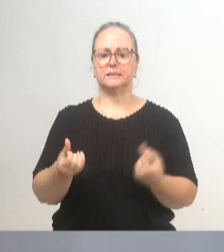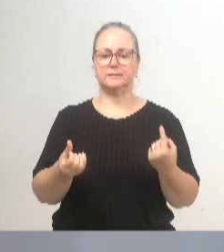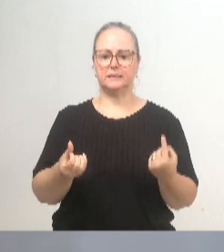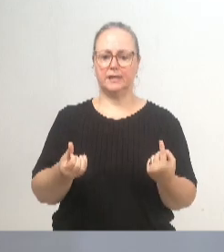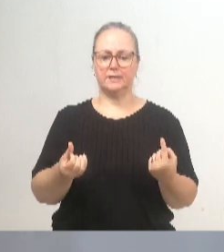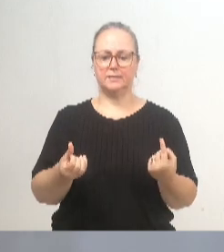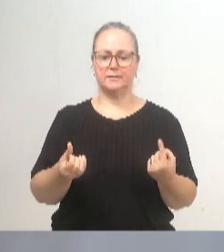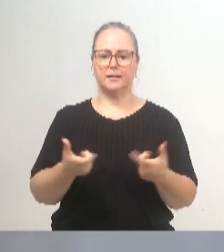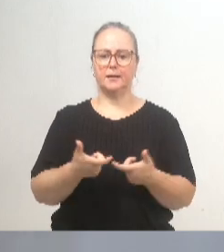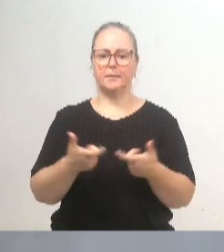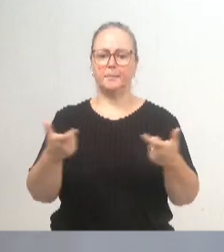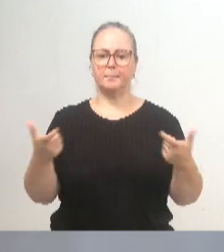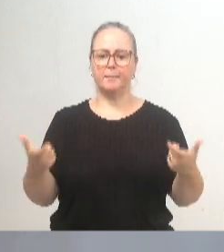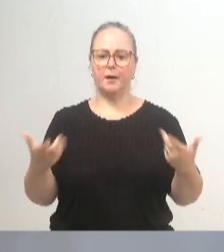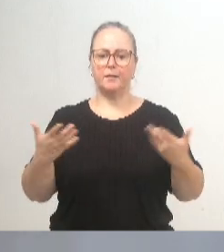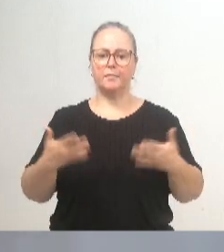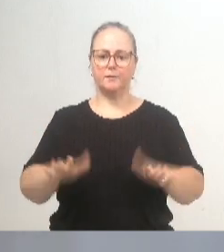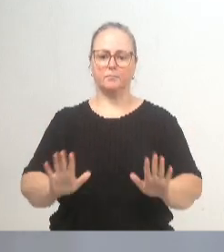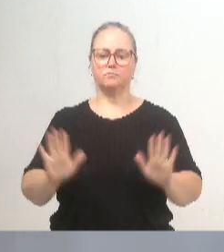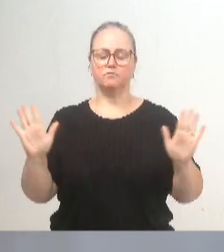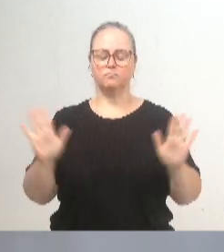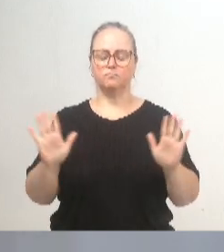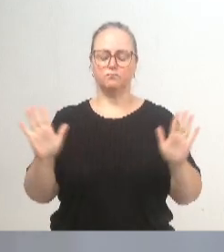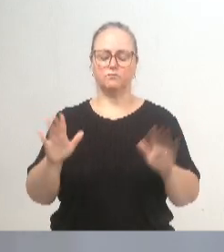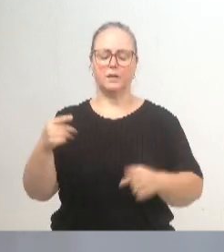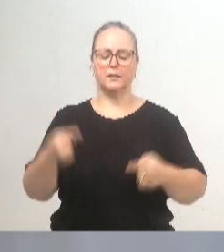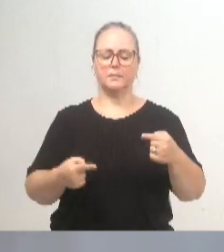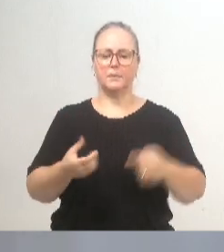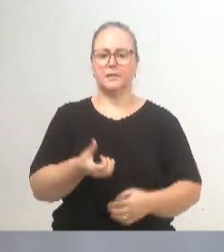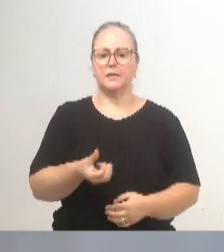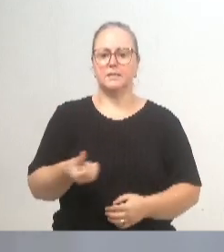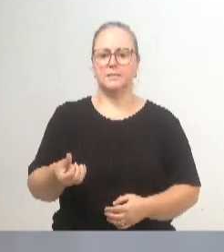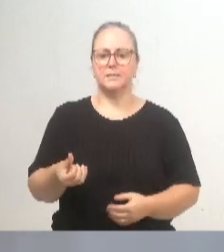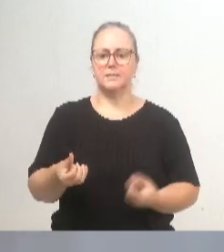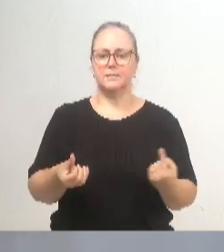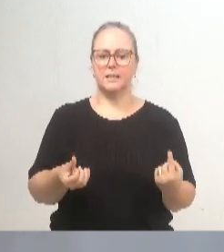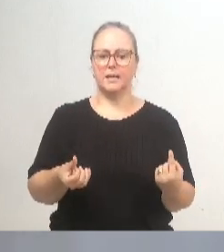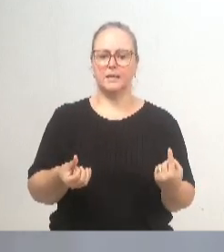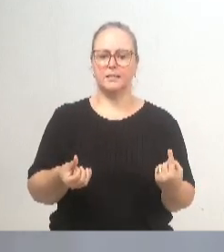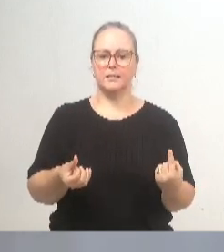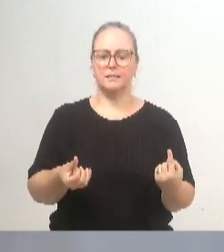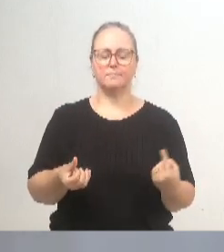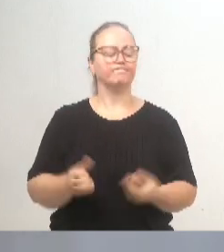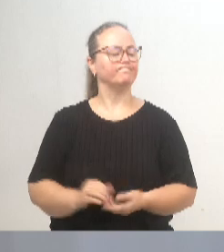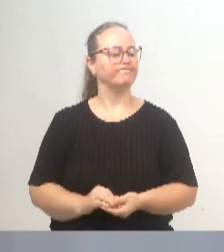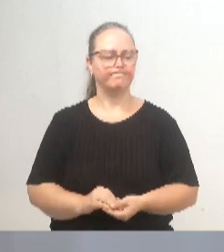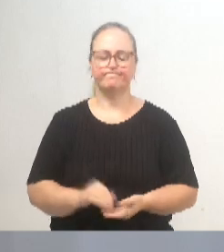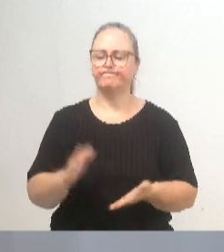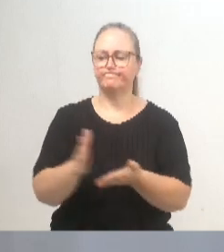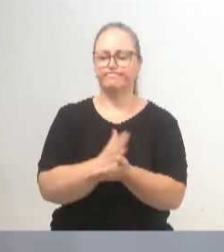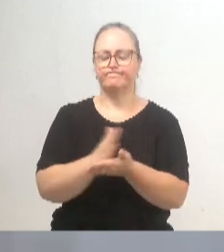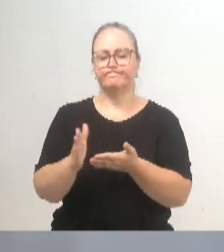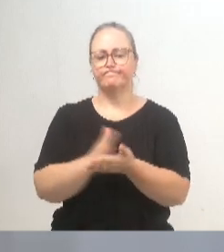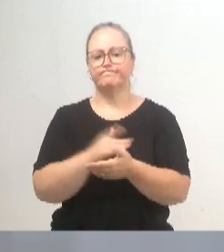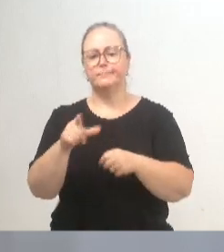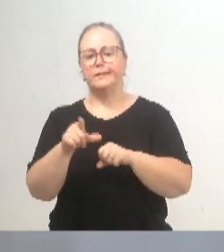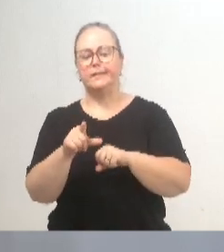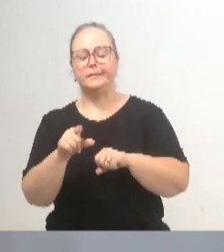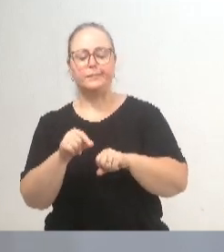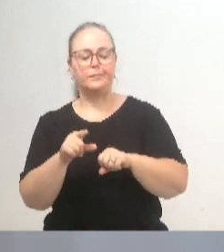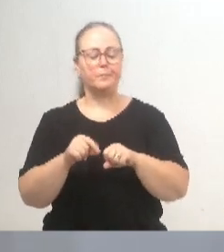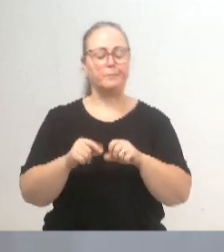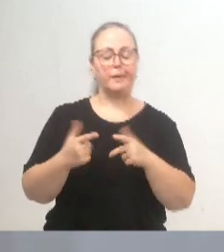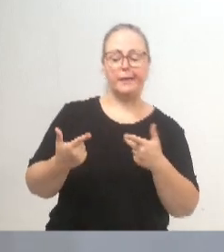dessa casa disse, não, nós não vamos debater algo que, em alguns argumentos, diziam que não iriam debater porque